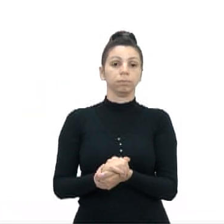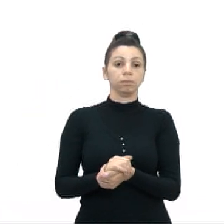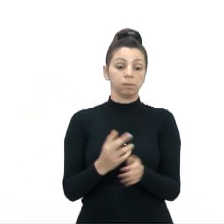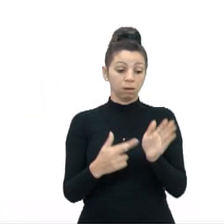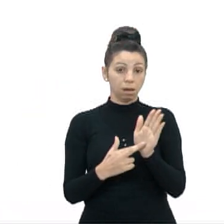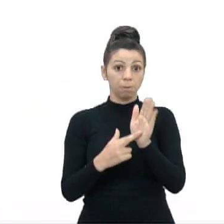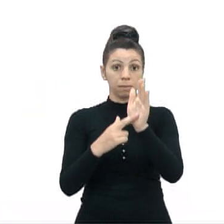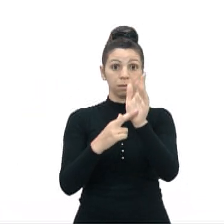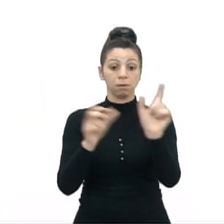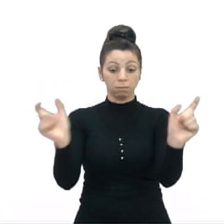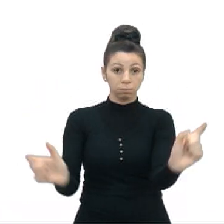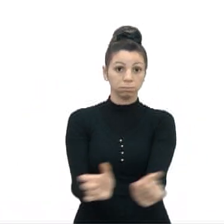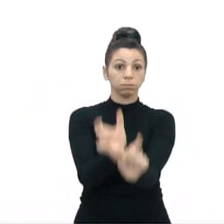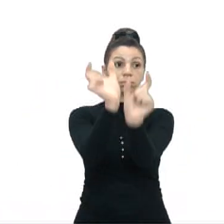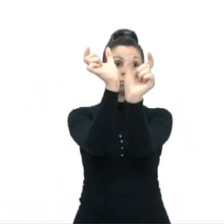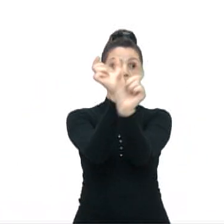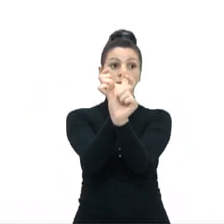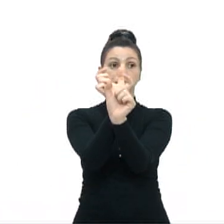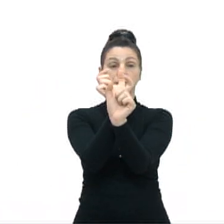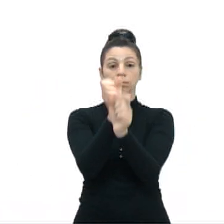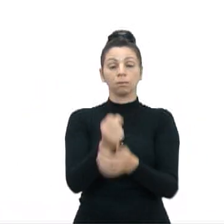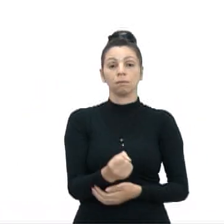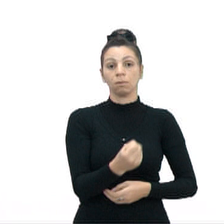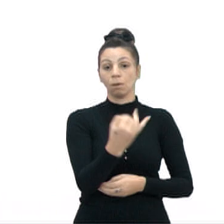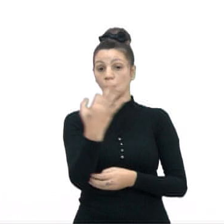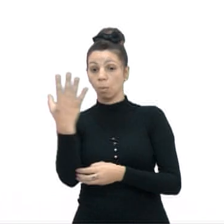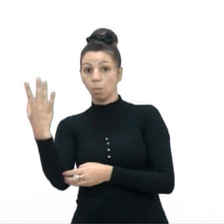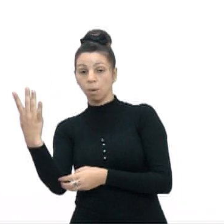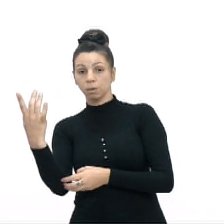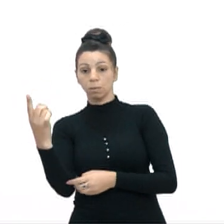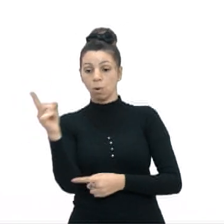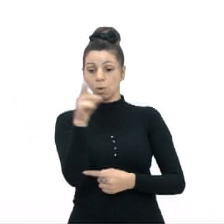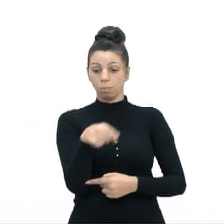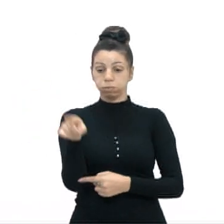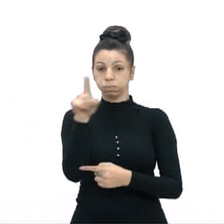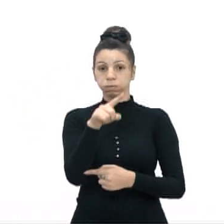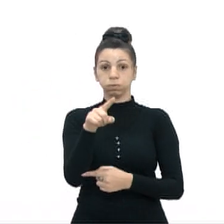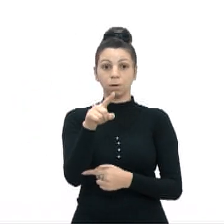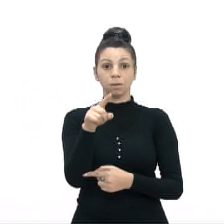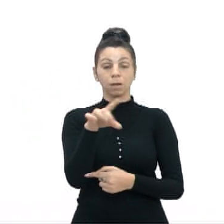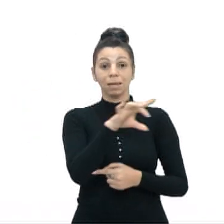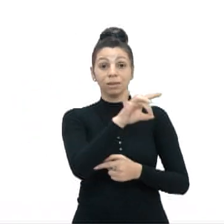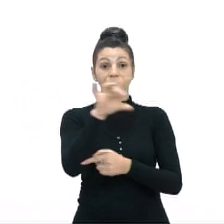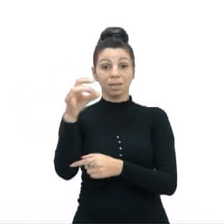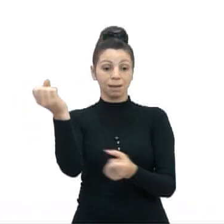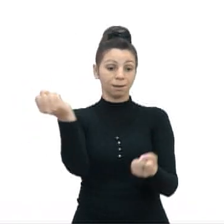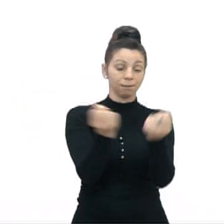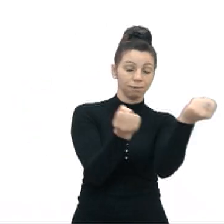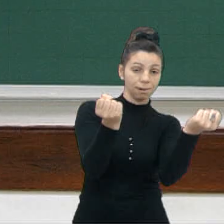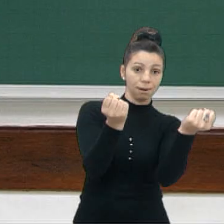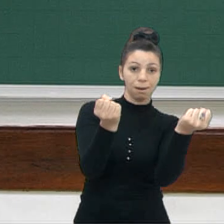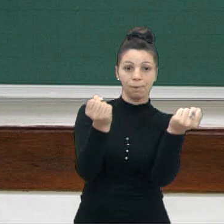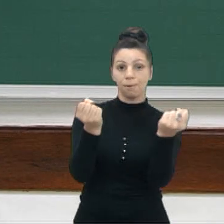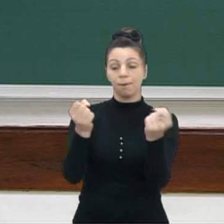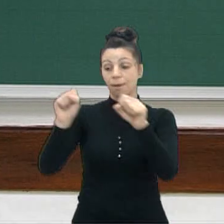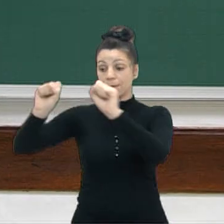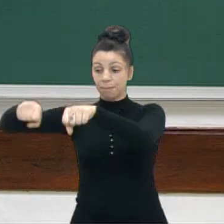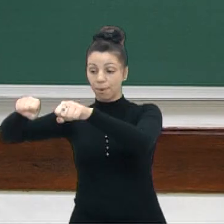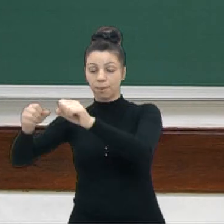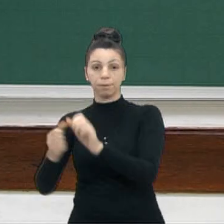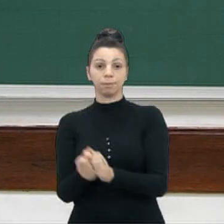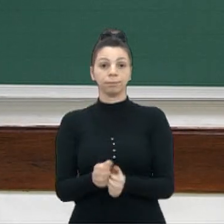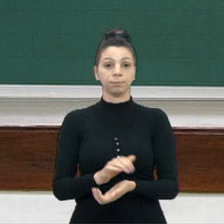bem, lembra que eu acabei de falar? A quantidade de rodas dos veículos. Então, vamos pensar.